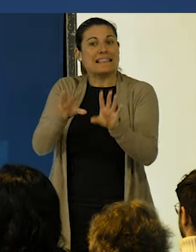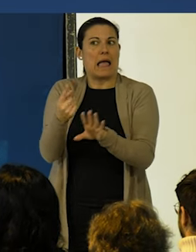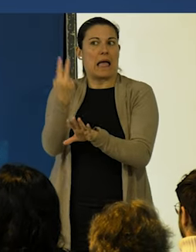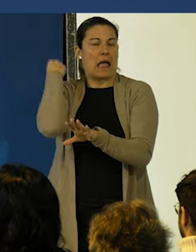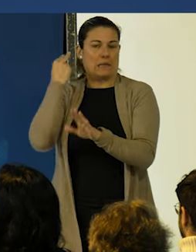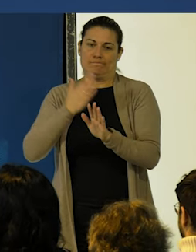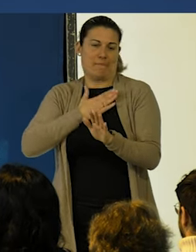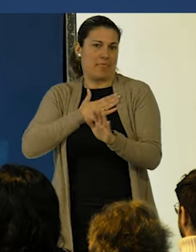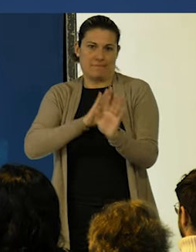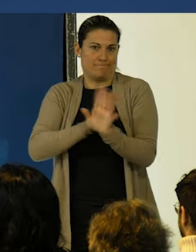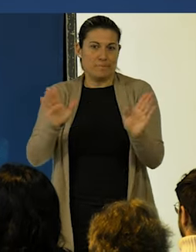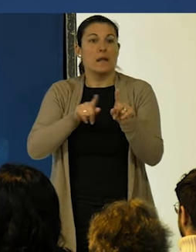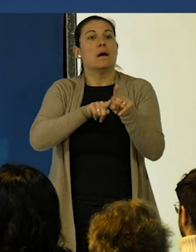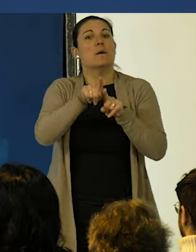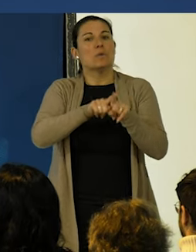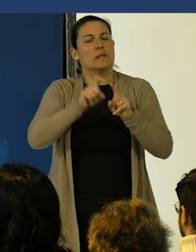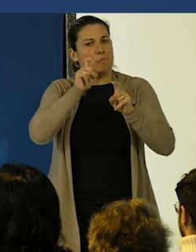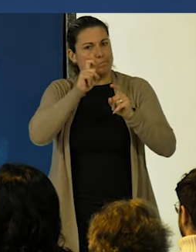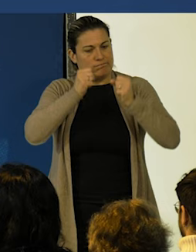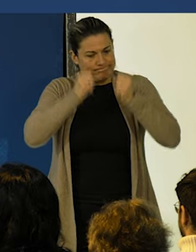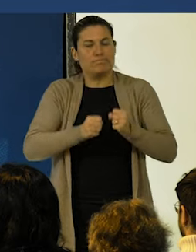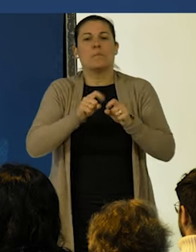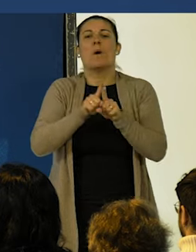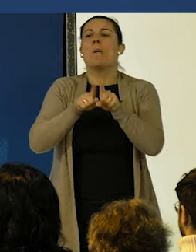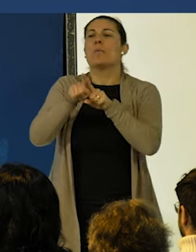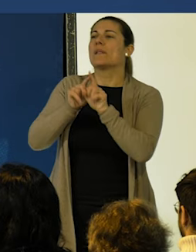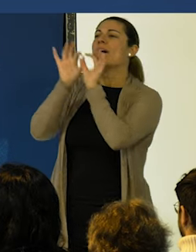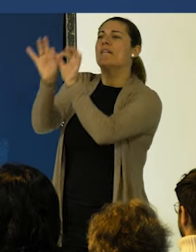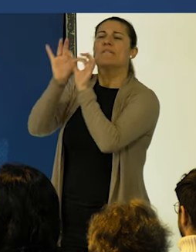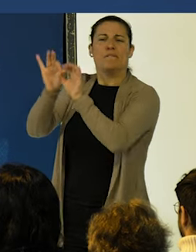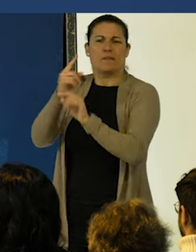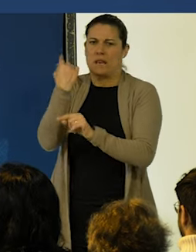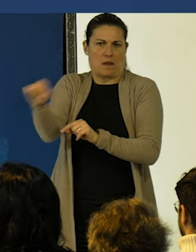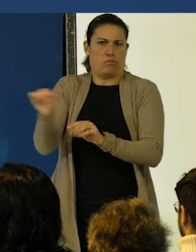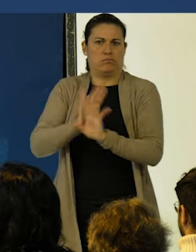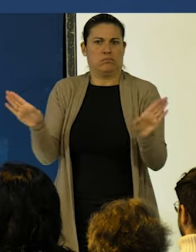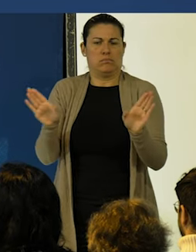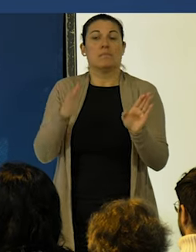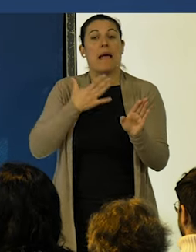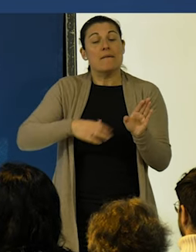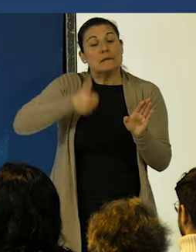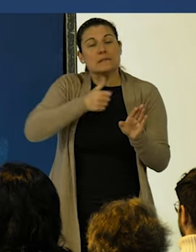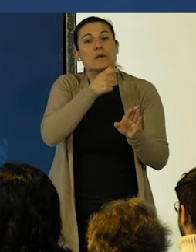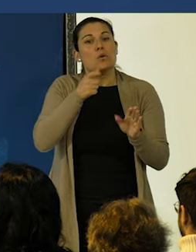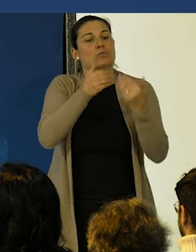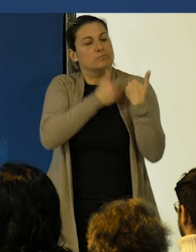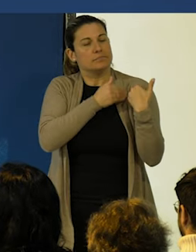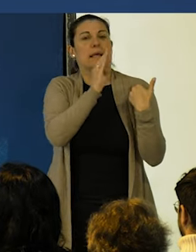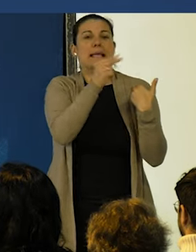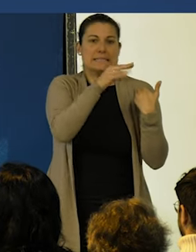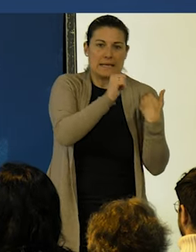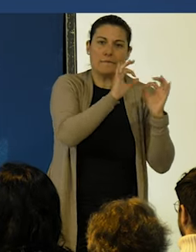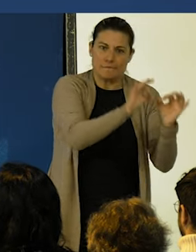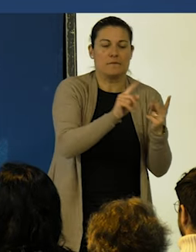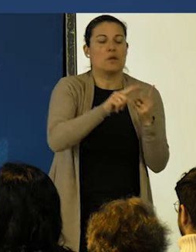políticas consistentes e não uma política de favores. A quem quer compromissos e SNS. A quem quer compromissos